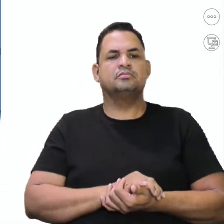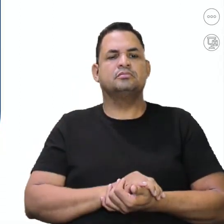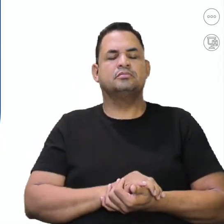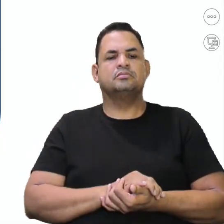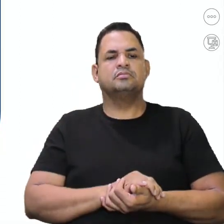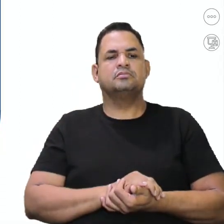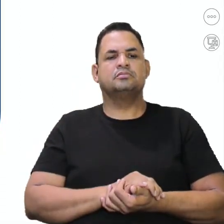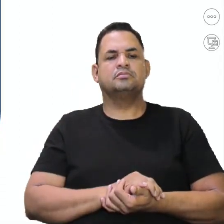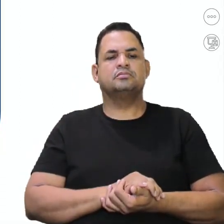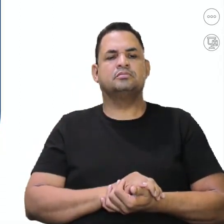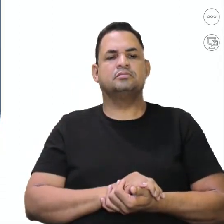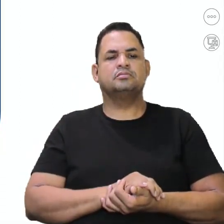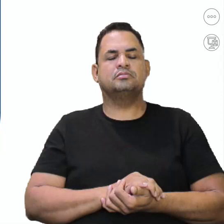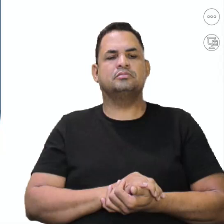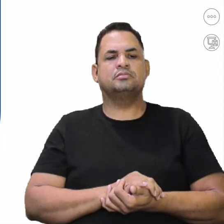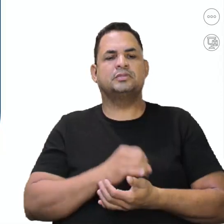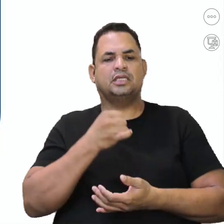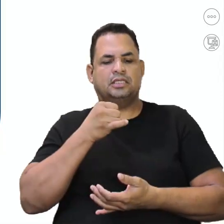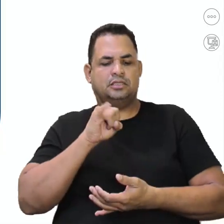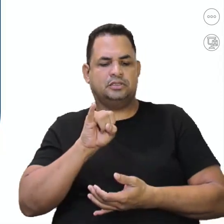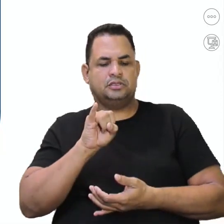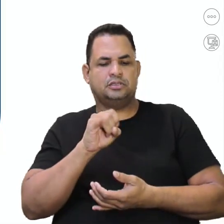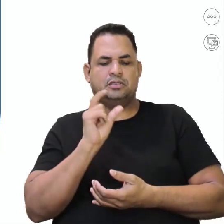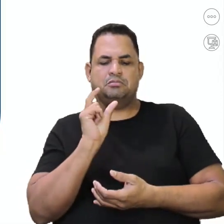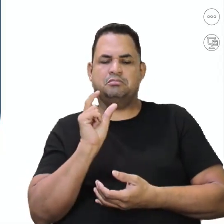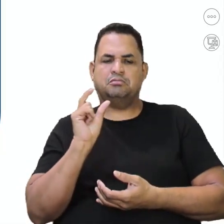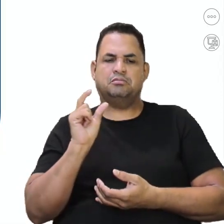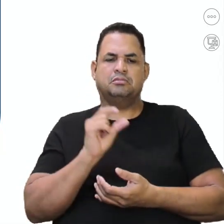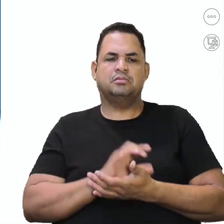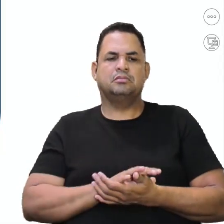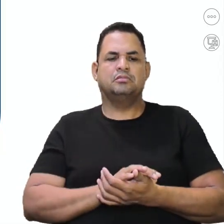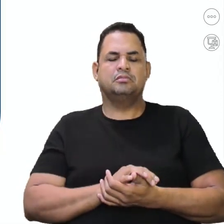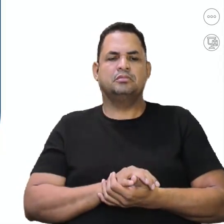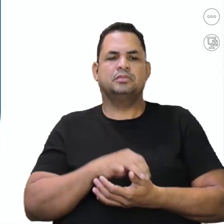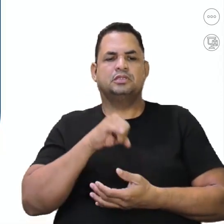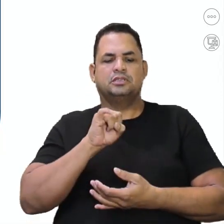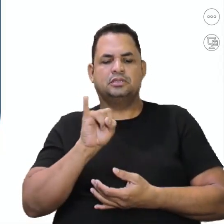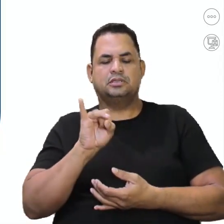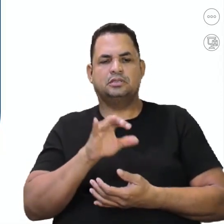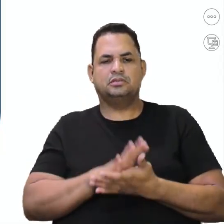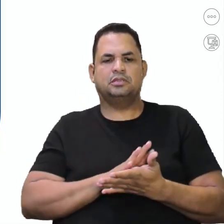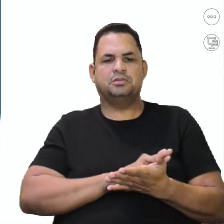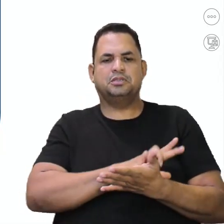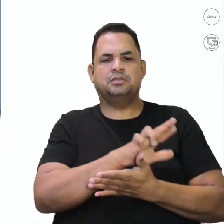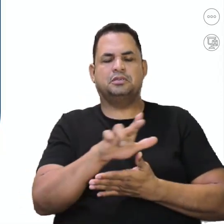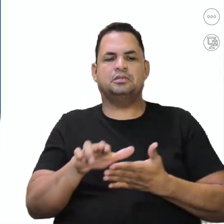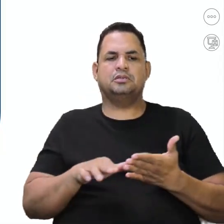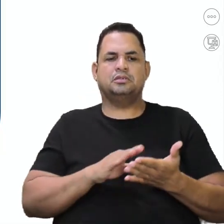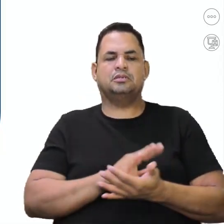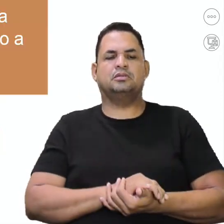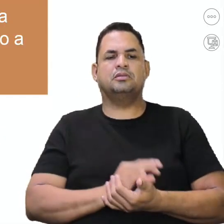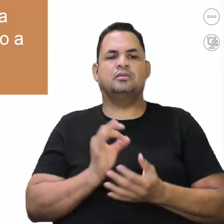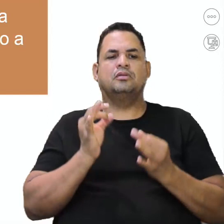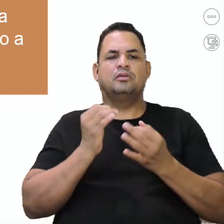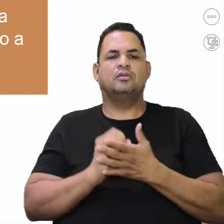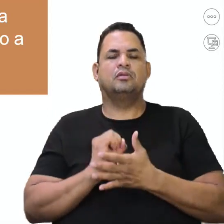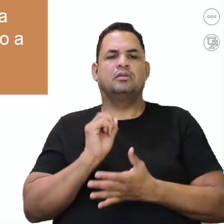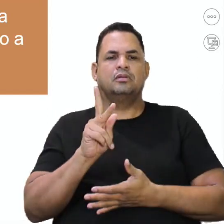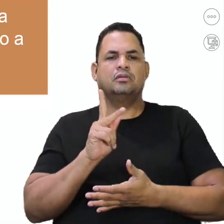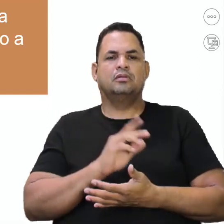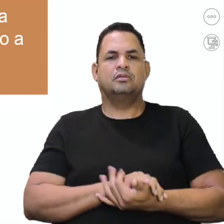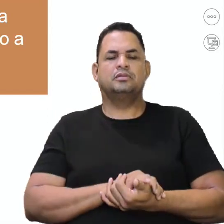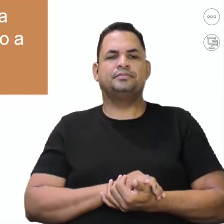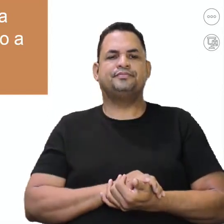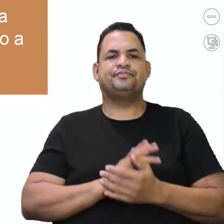o future também, e as conditional sentences, as sentenças condicionais. Alright? Vamos